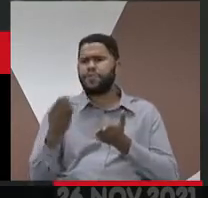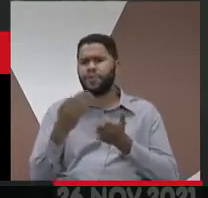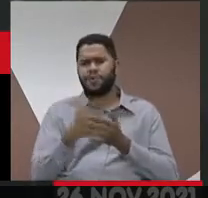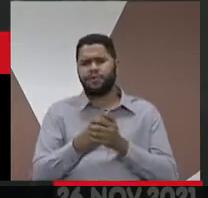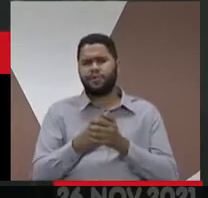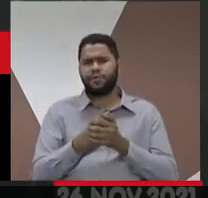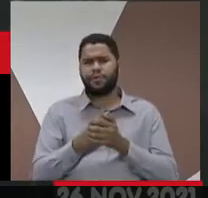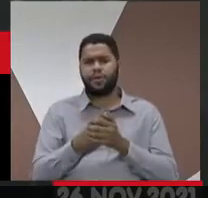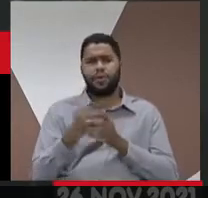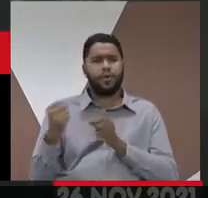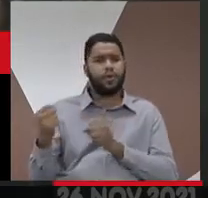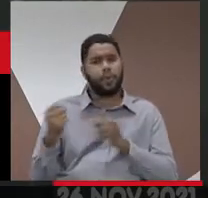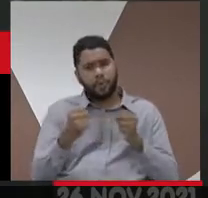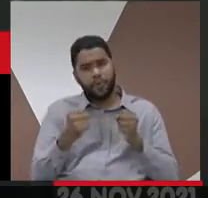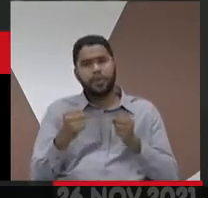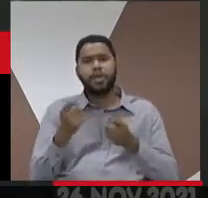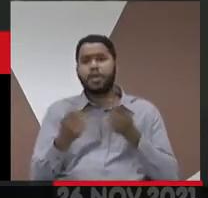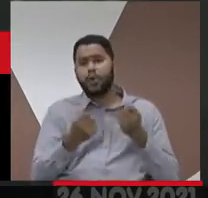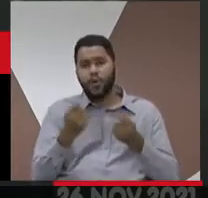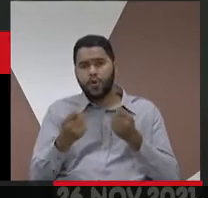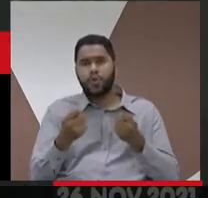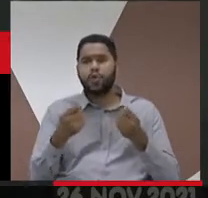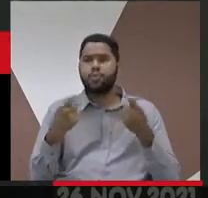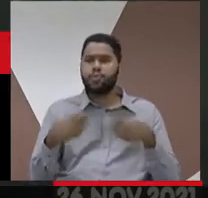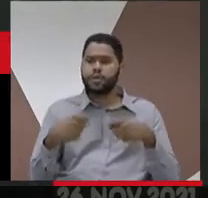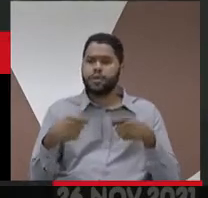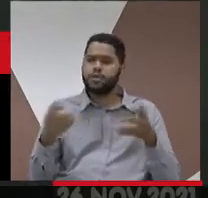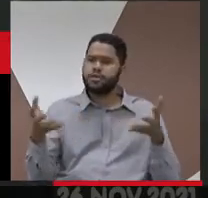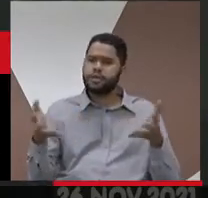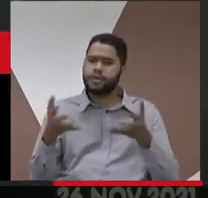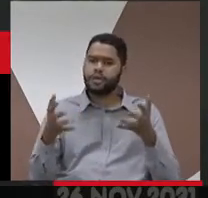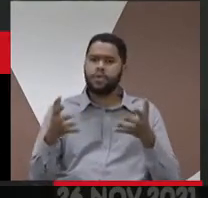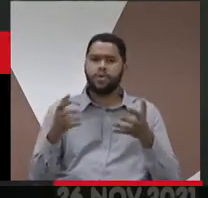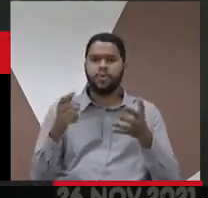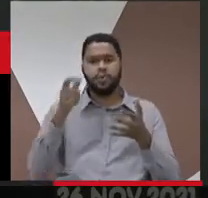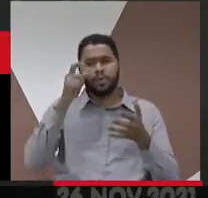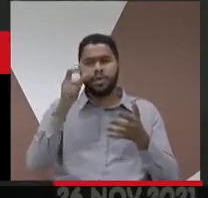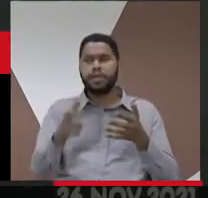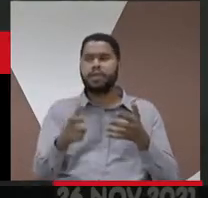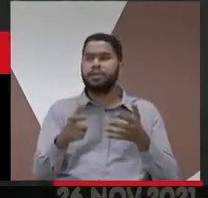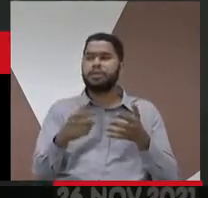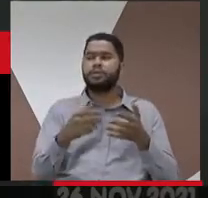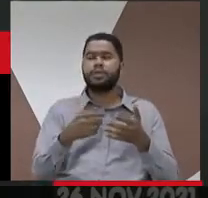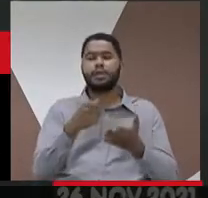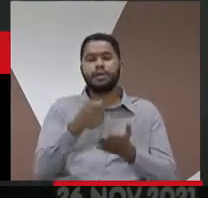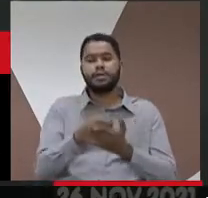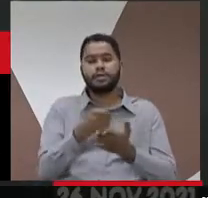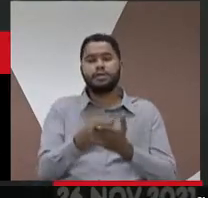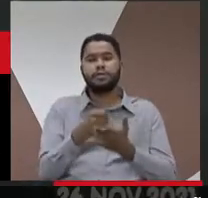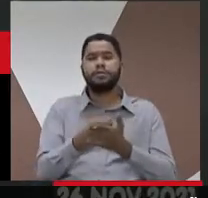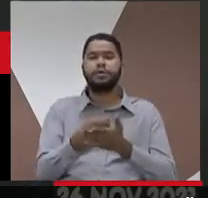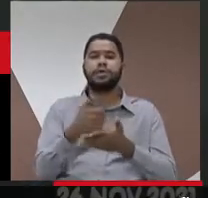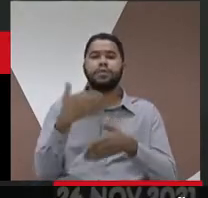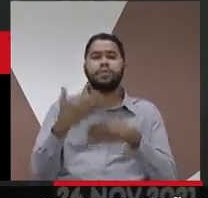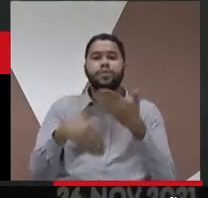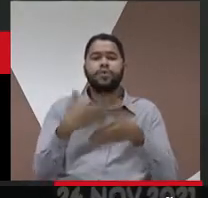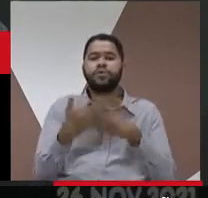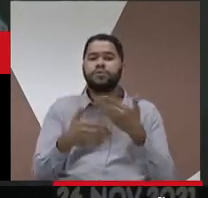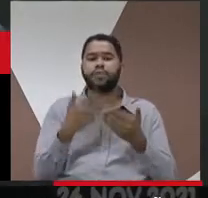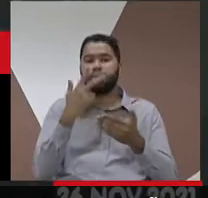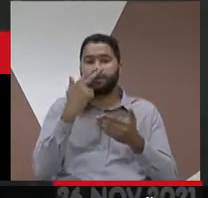poder econômico se impõe. Então, o interesse público, nesse caso, exige que esse procedimento seja